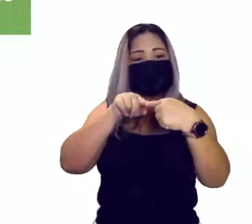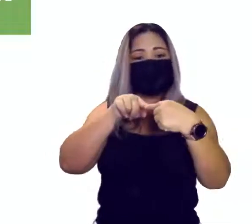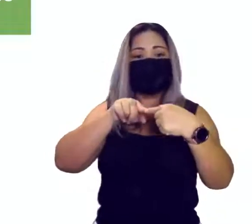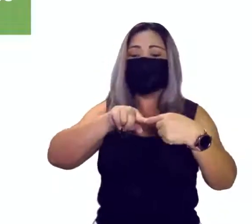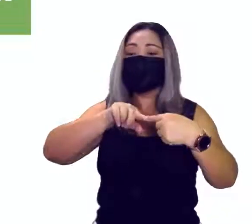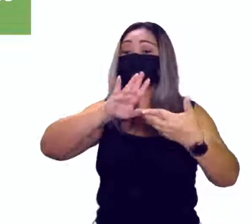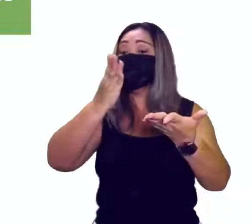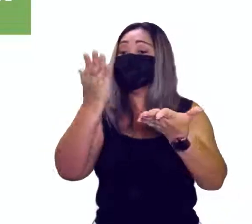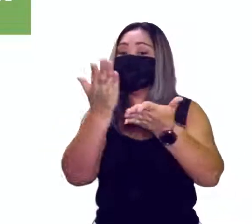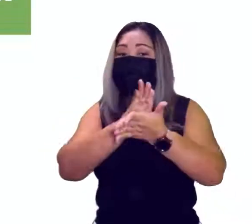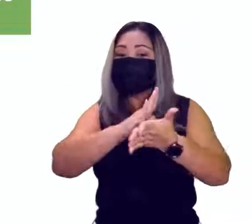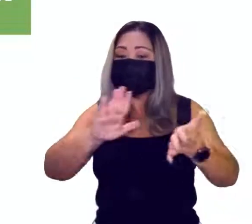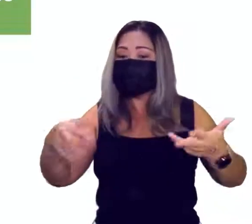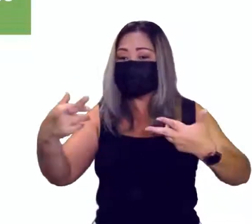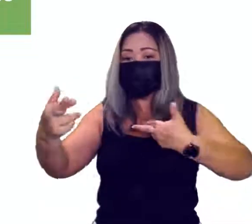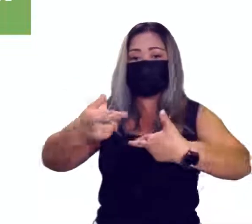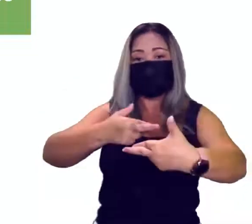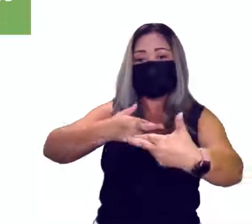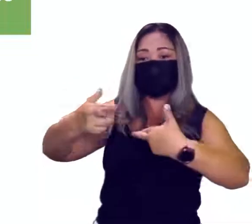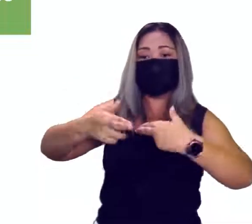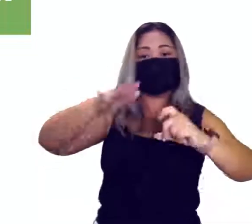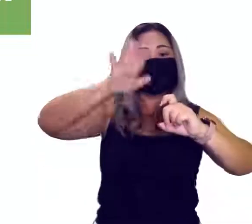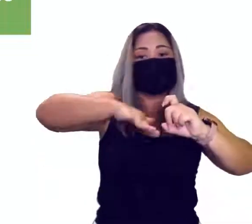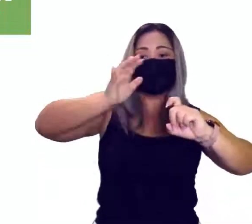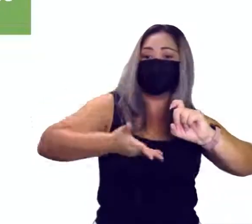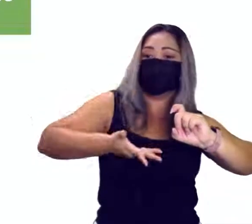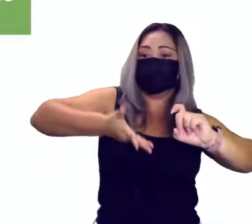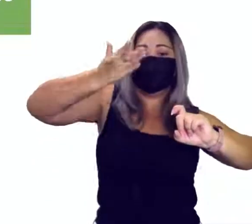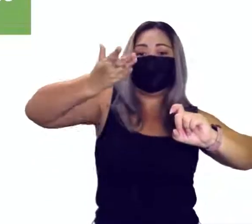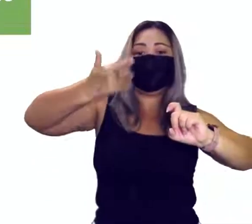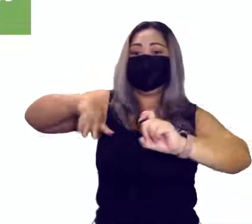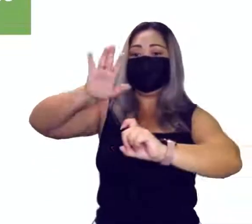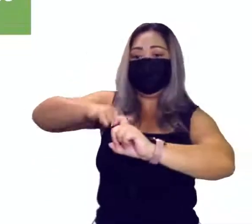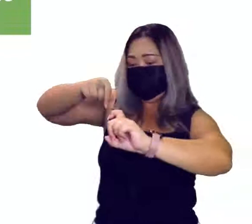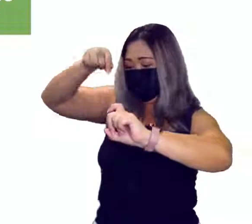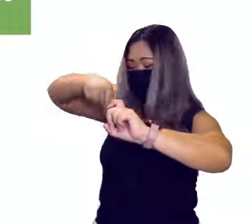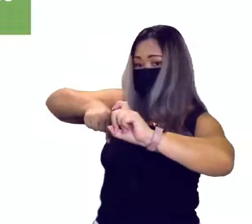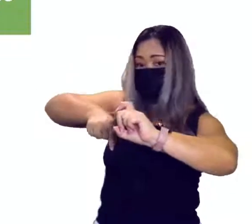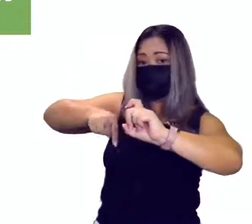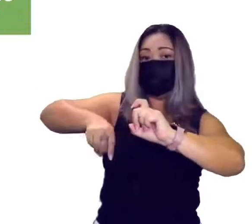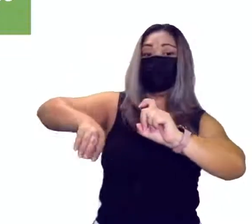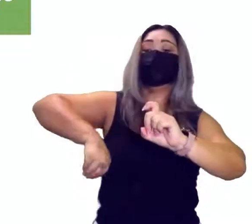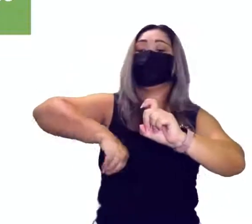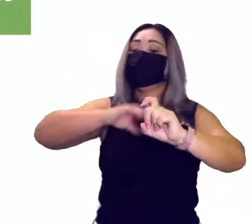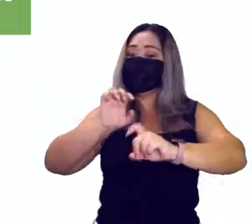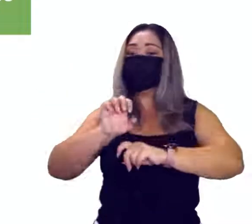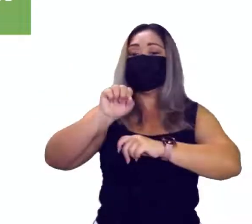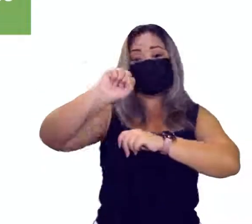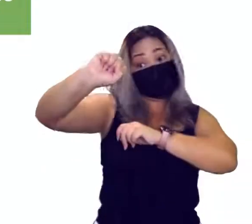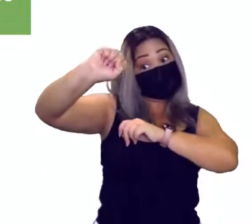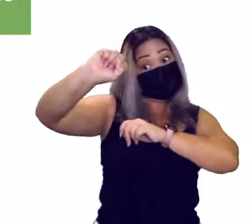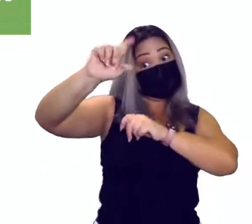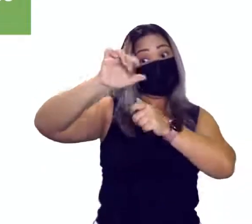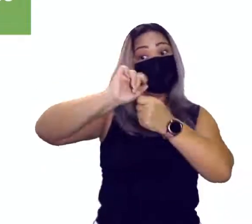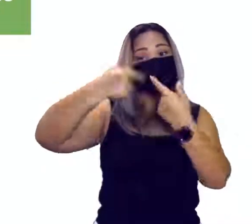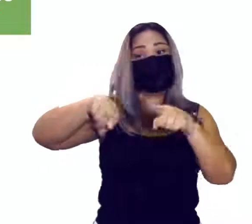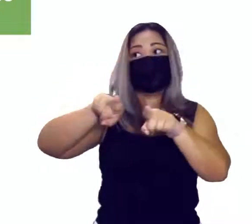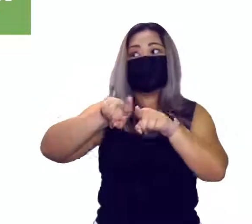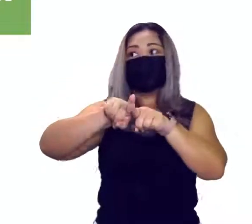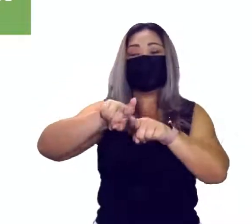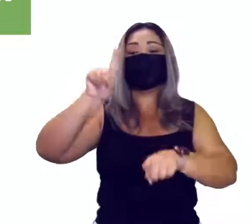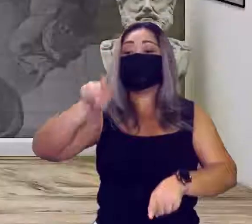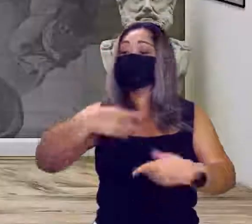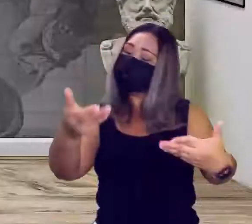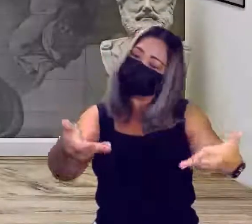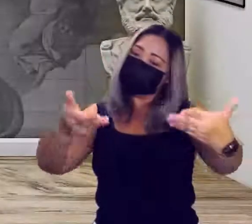mitos gregos, dos deuses superiores, dos deuses inferiores e dos heróis também. Então